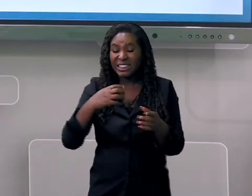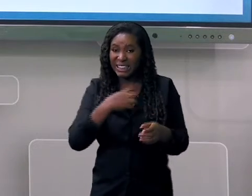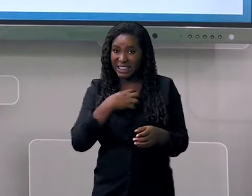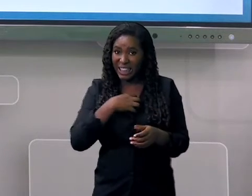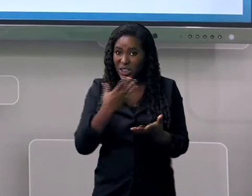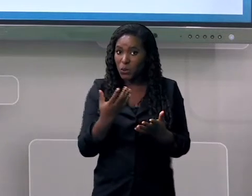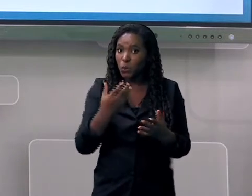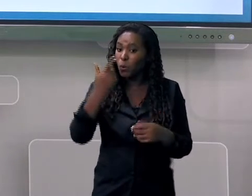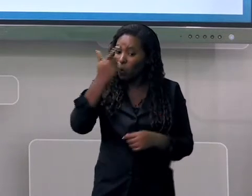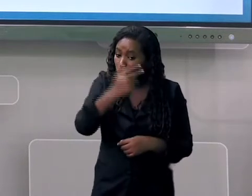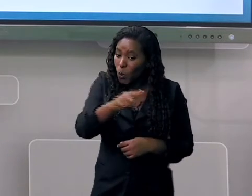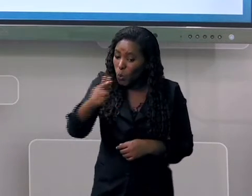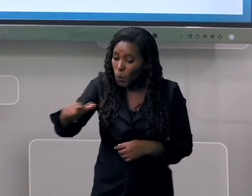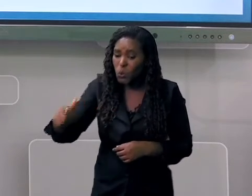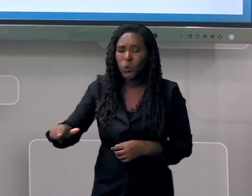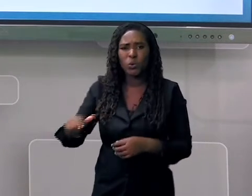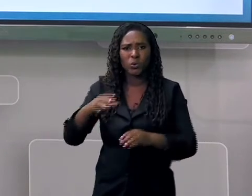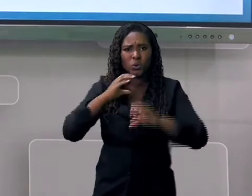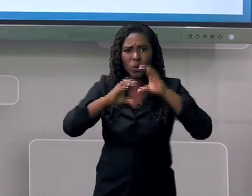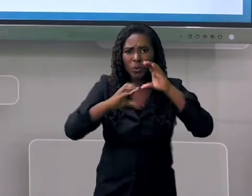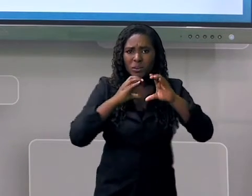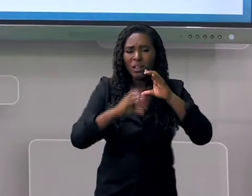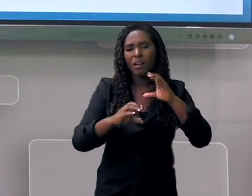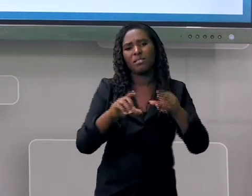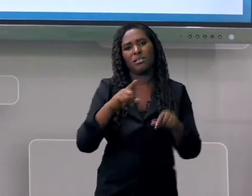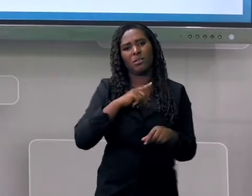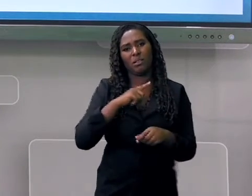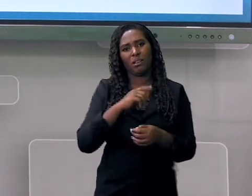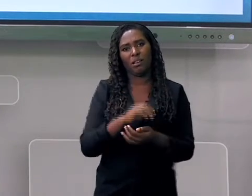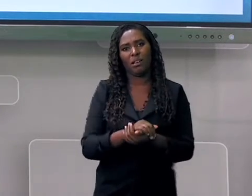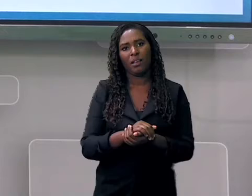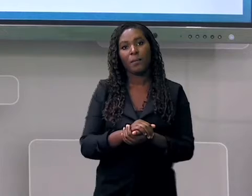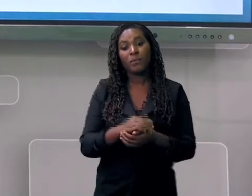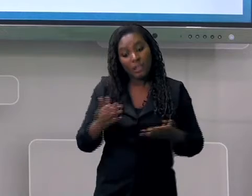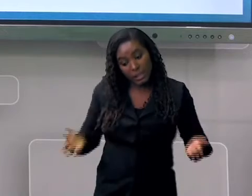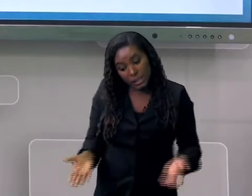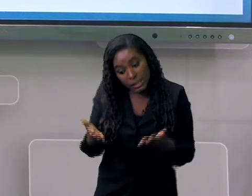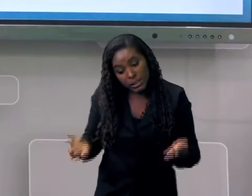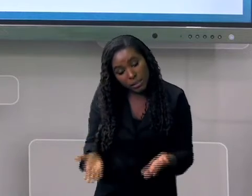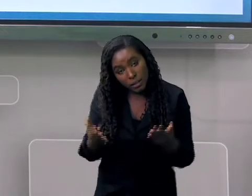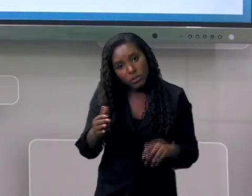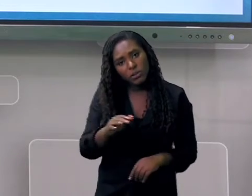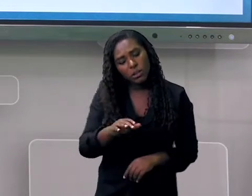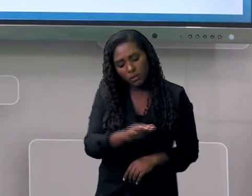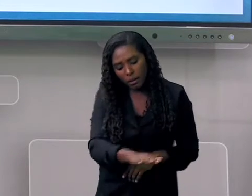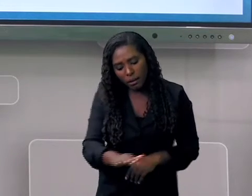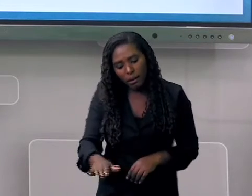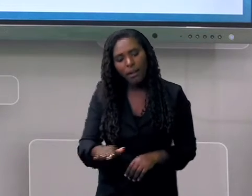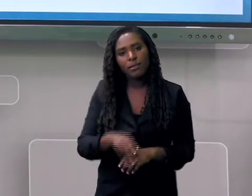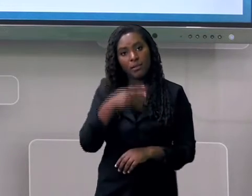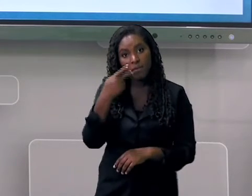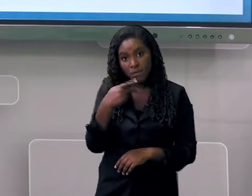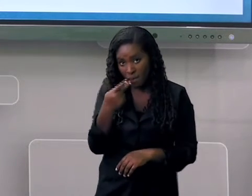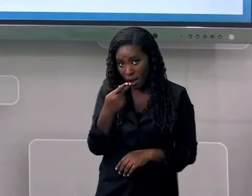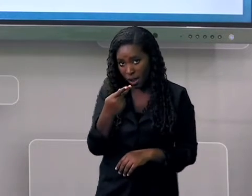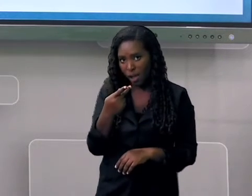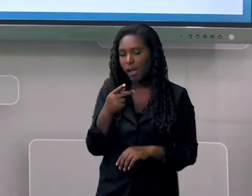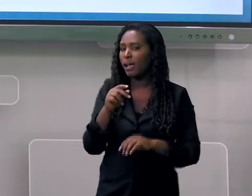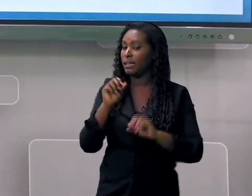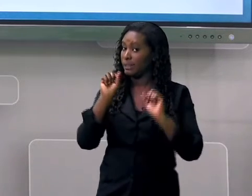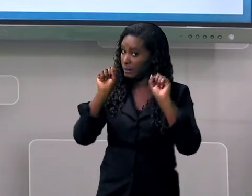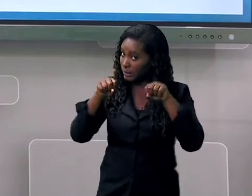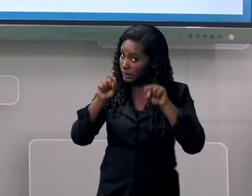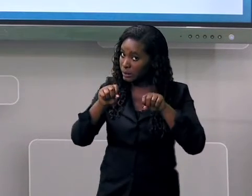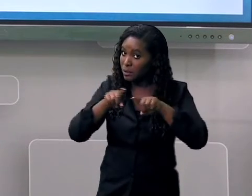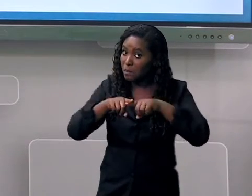comunicação. Mesmo incentivando a vocalização da criança, é importante que ela não fique sem um meio adequado de comunicação. Por